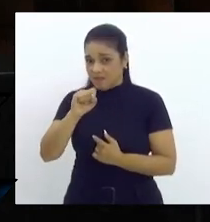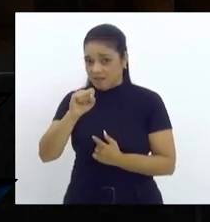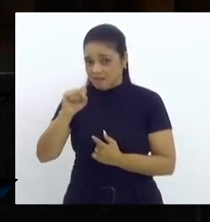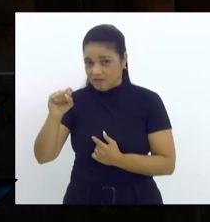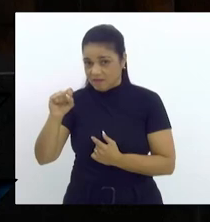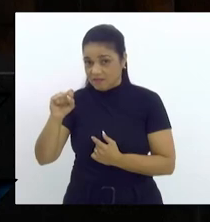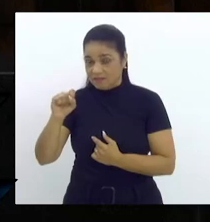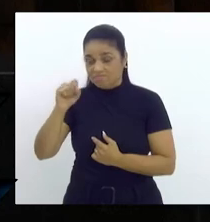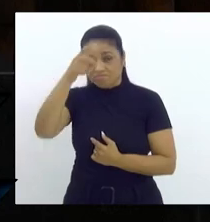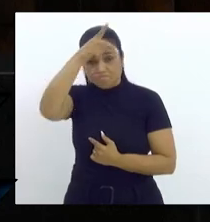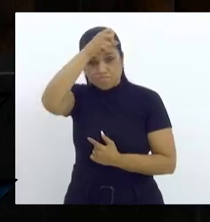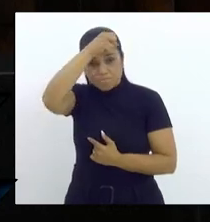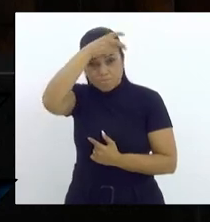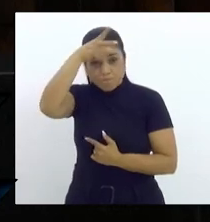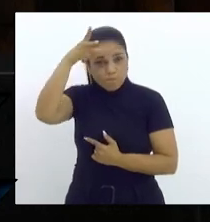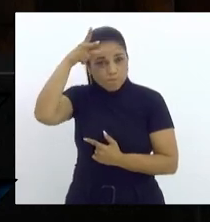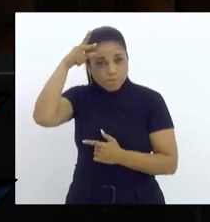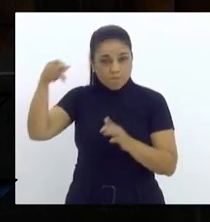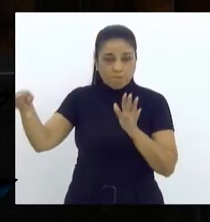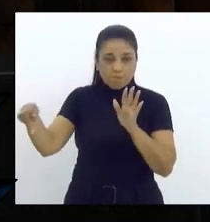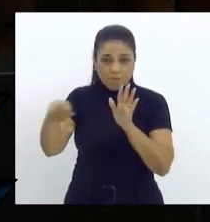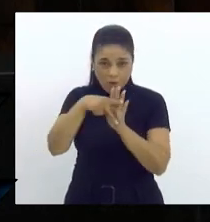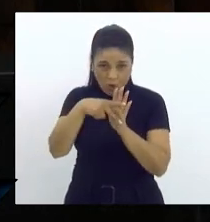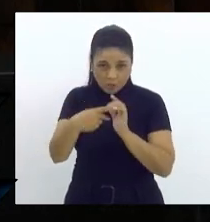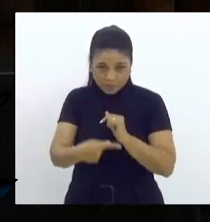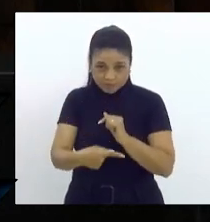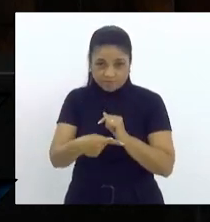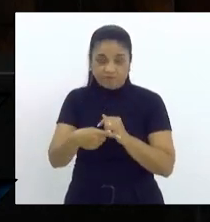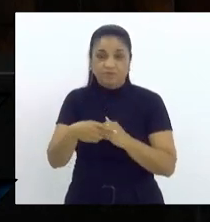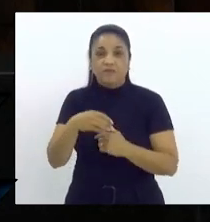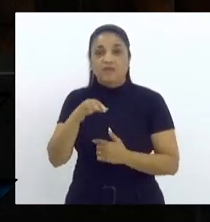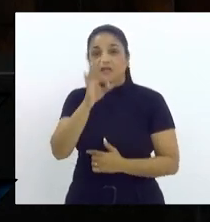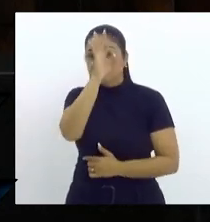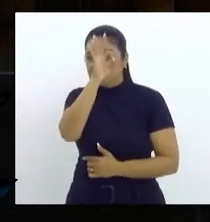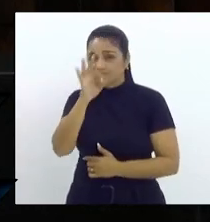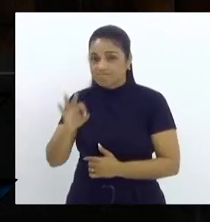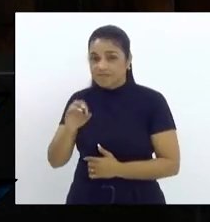municipal, cuja alíquota máxima é